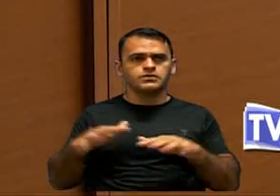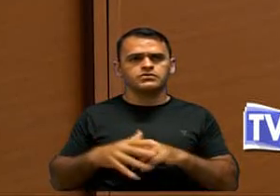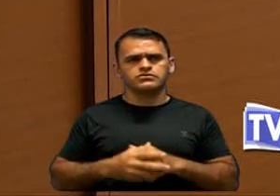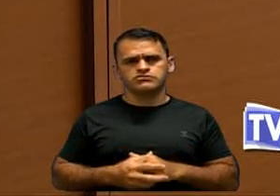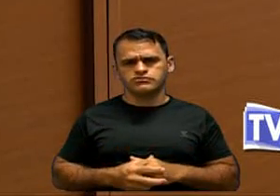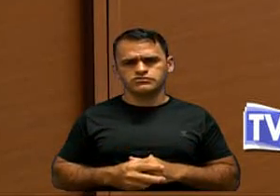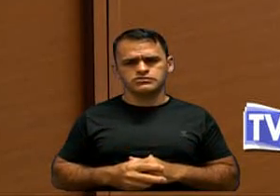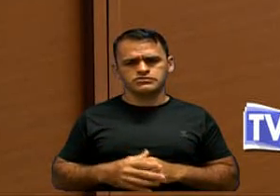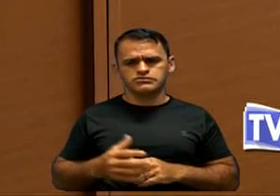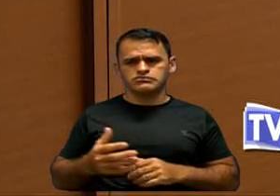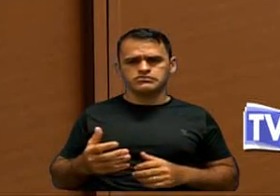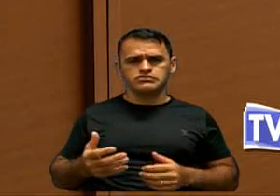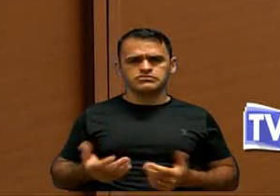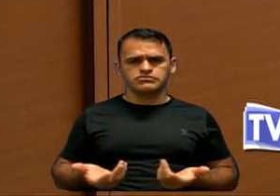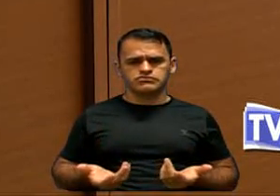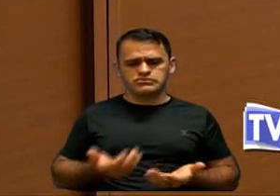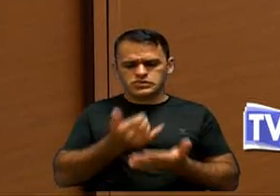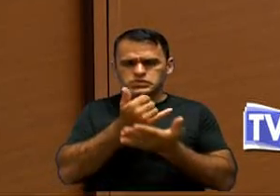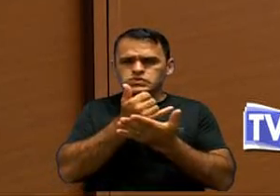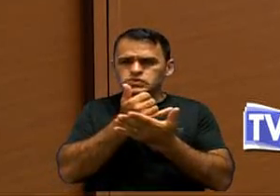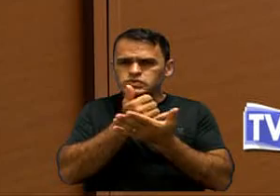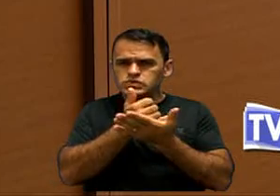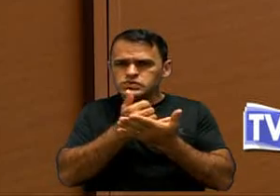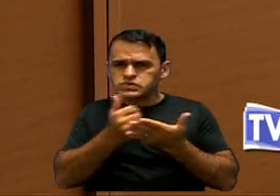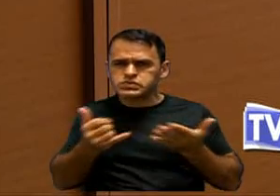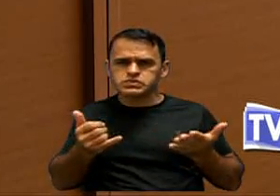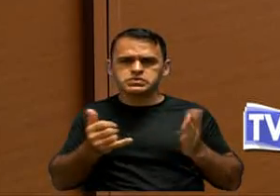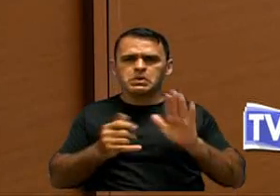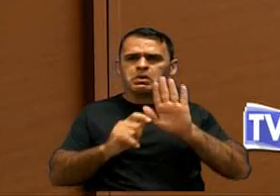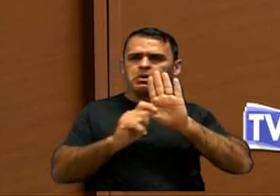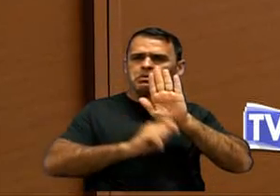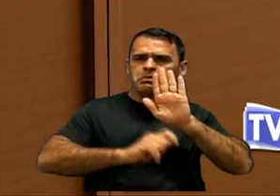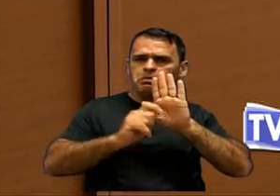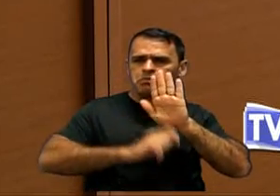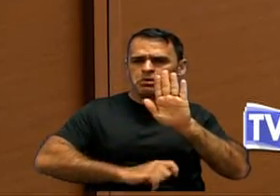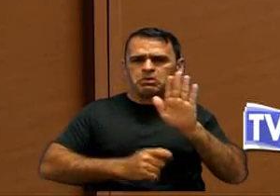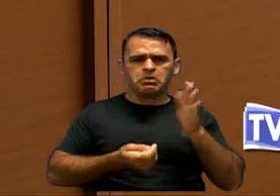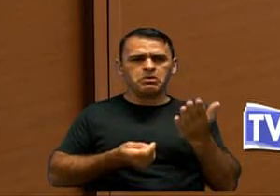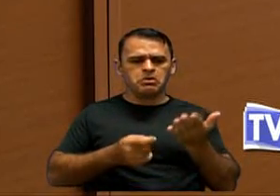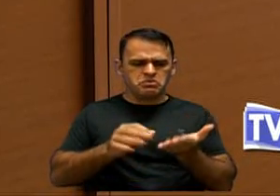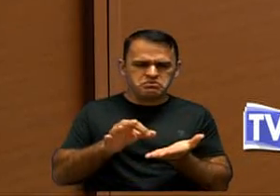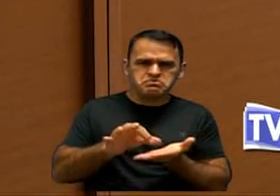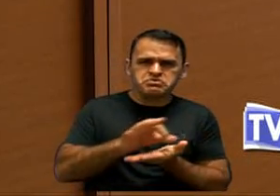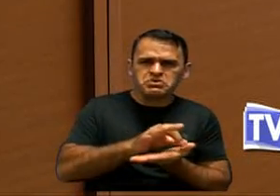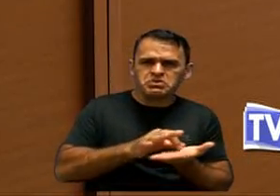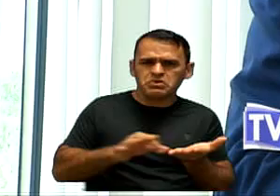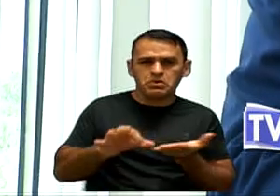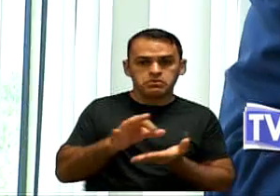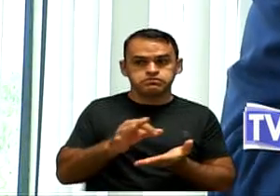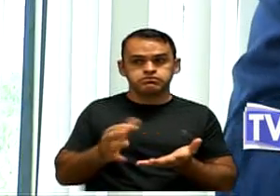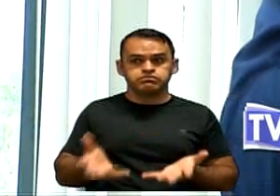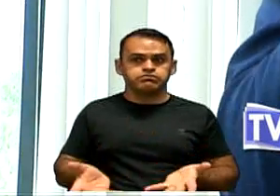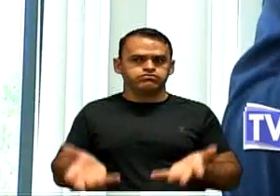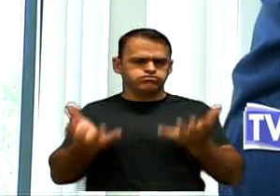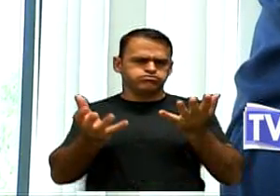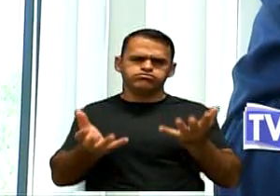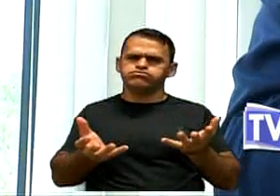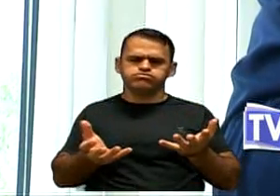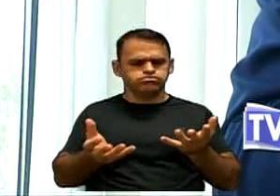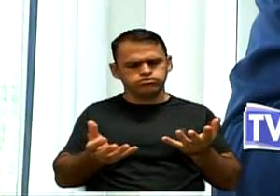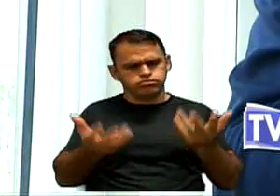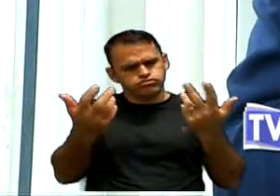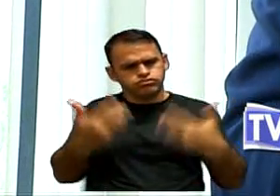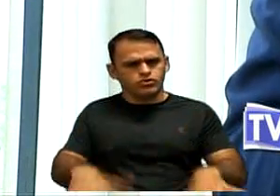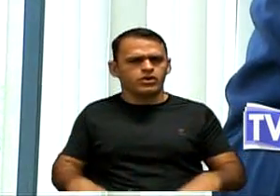ao aumento, né, de usuário de entorpecentes. Nós vemos na rua a quantidade de pessoas. Vossa Excelência